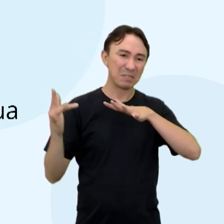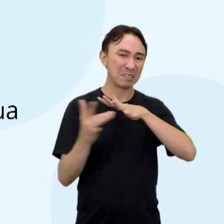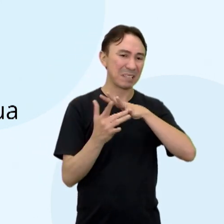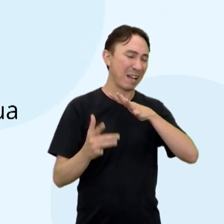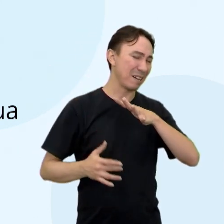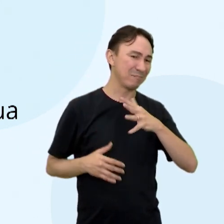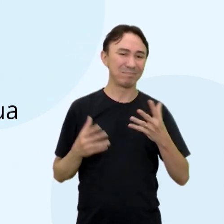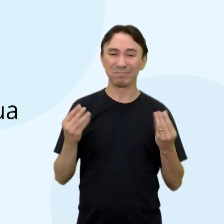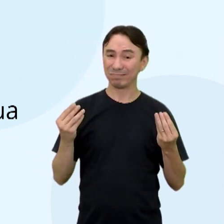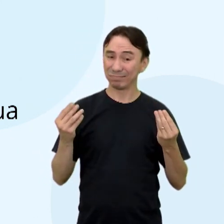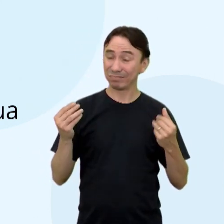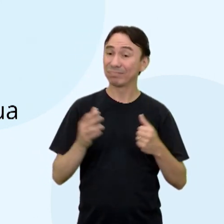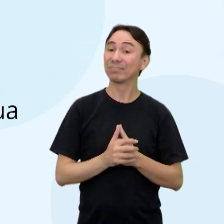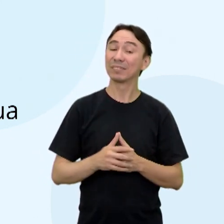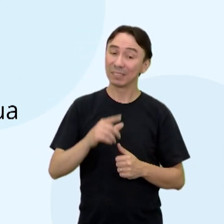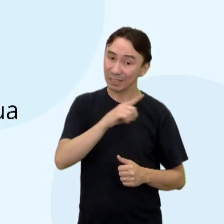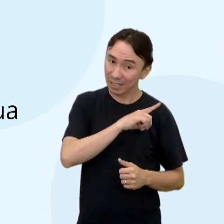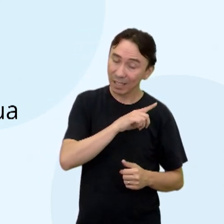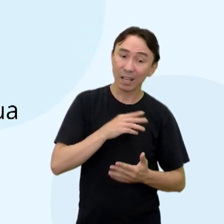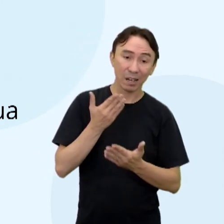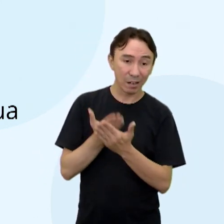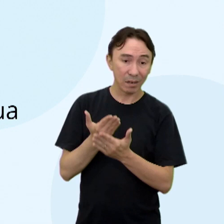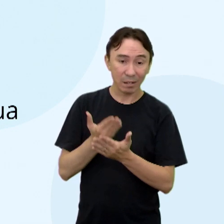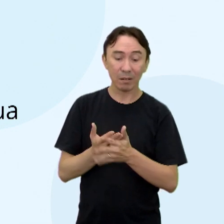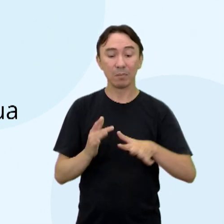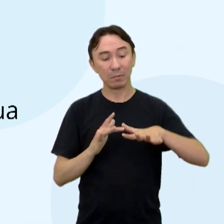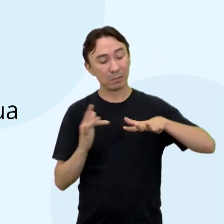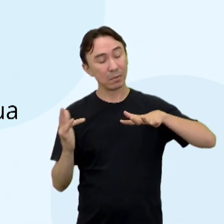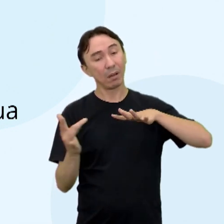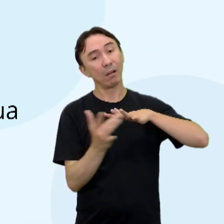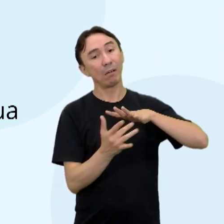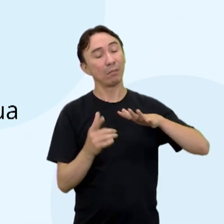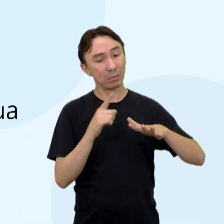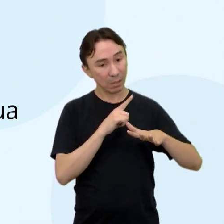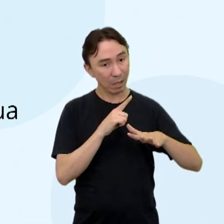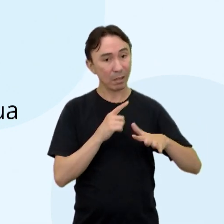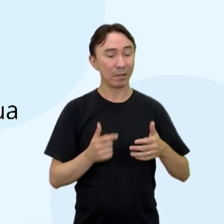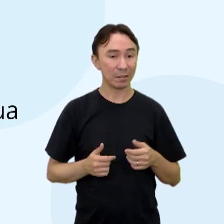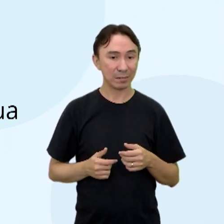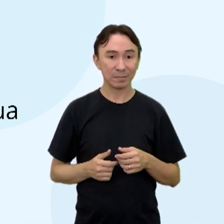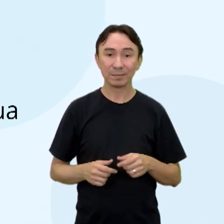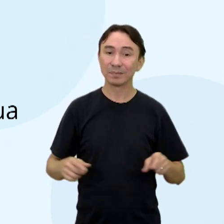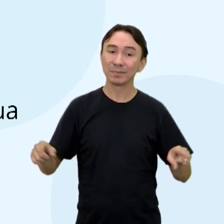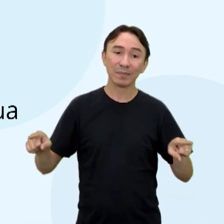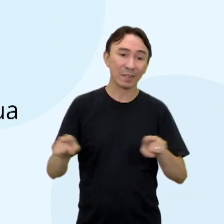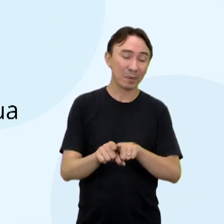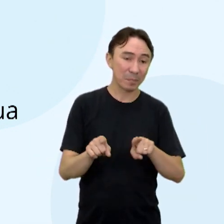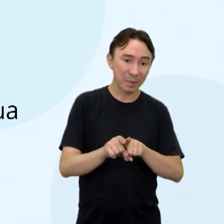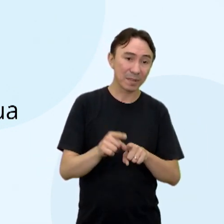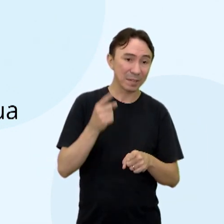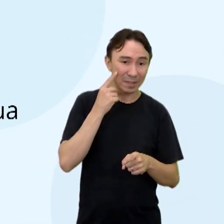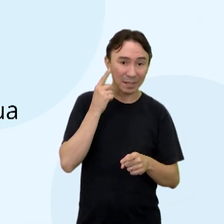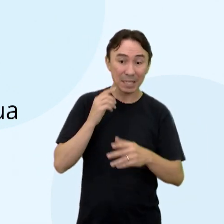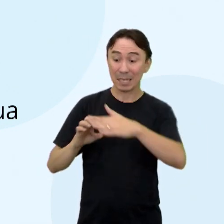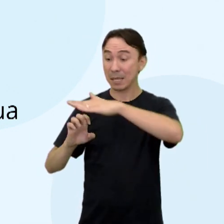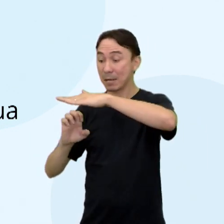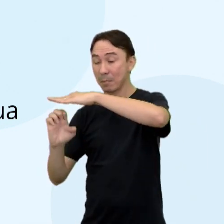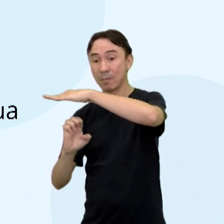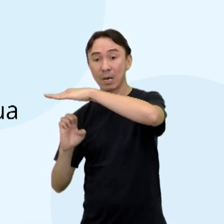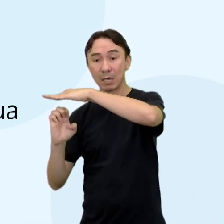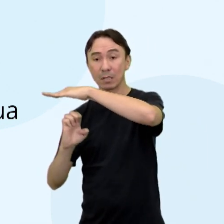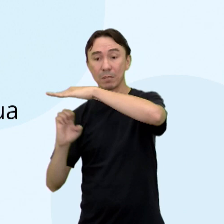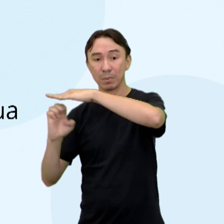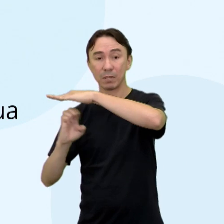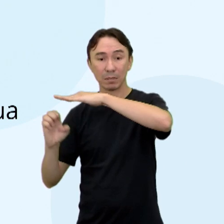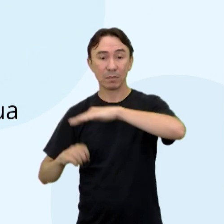redes sociais, temos aula sobre isso. Sobre agências de notícia. Gente, pesquisem sobre isso, tá